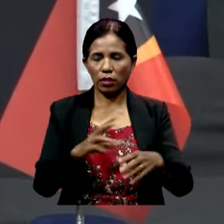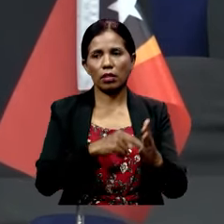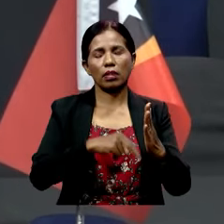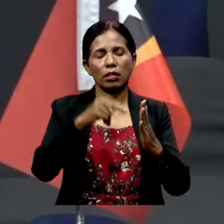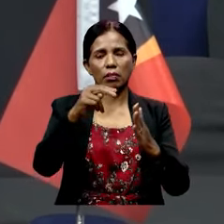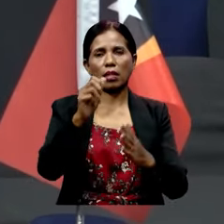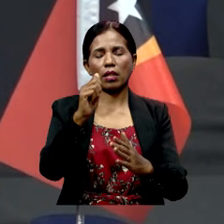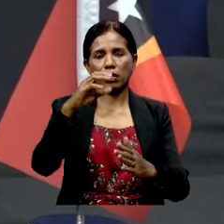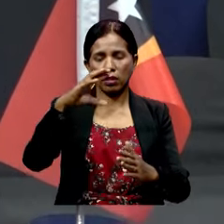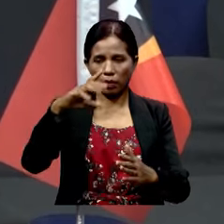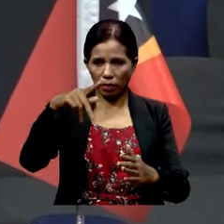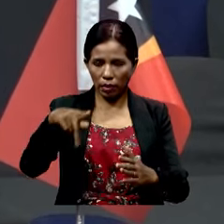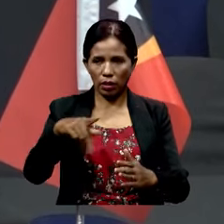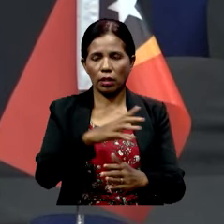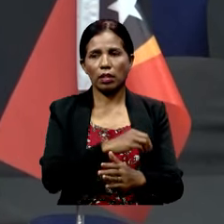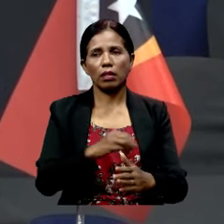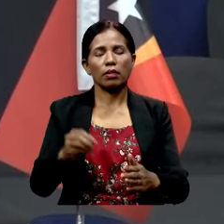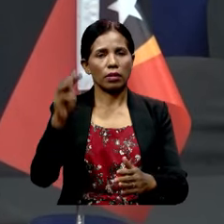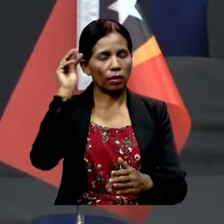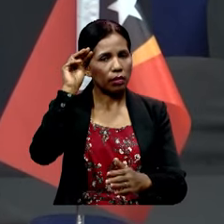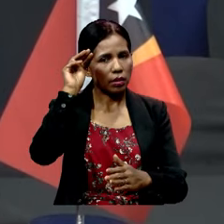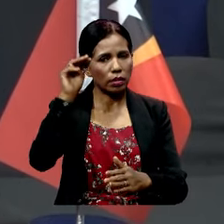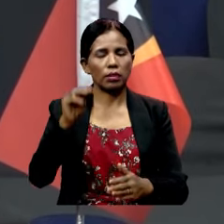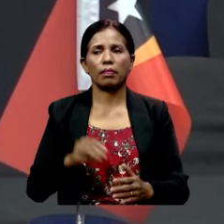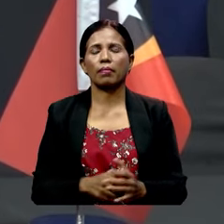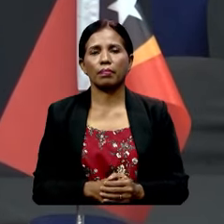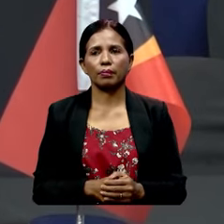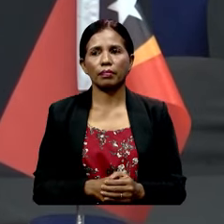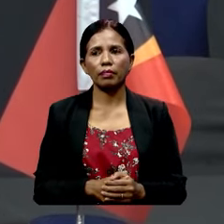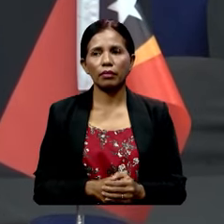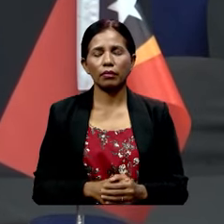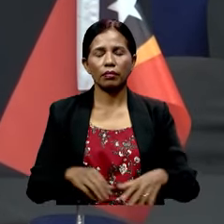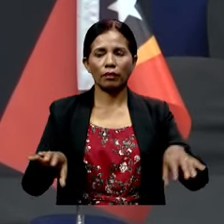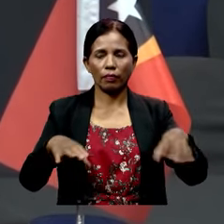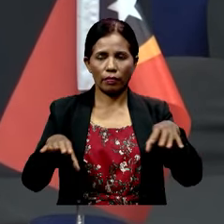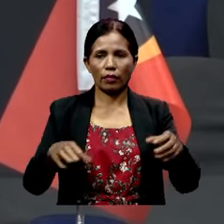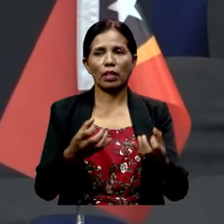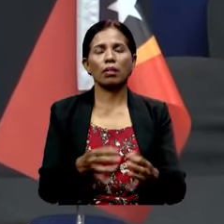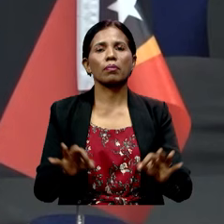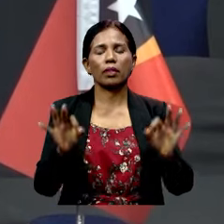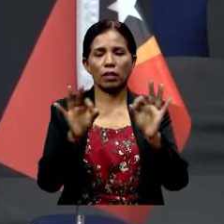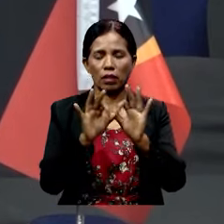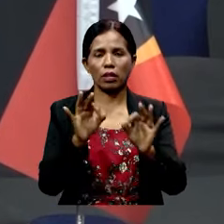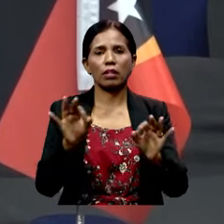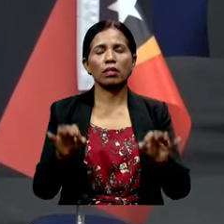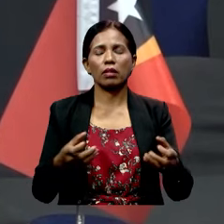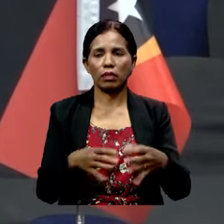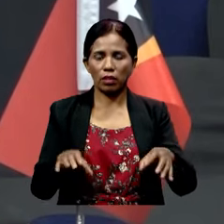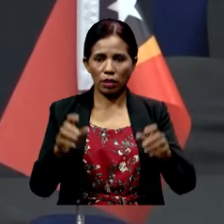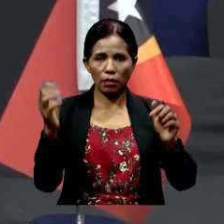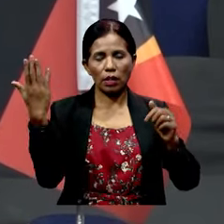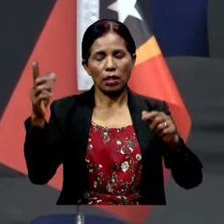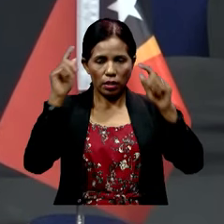OSCP. Informei Sua Excelência, Sr. Ministro, do trabalho importante que